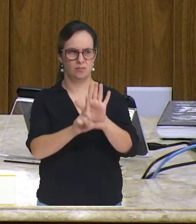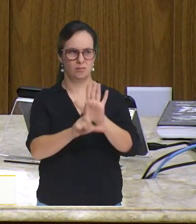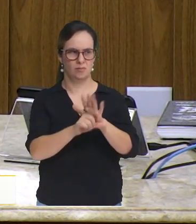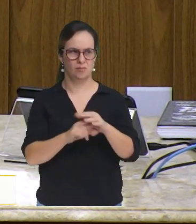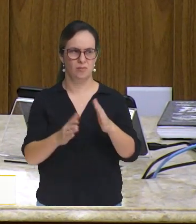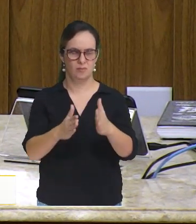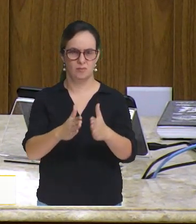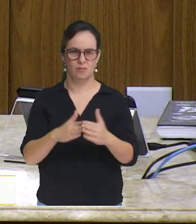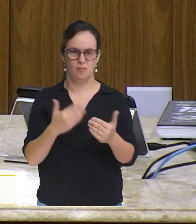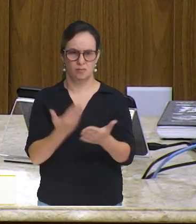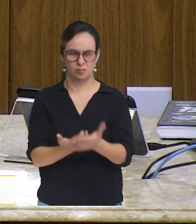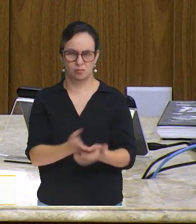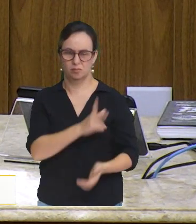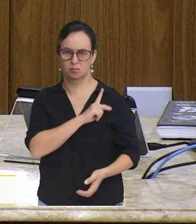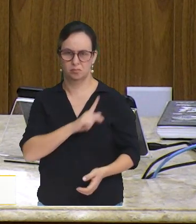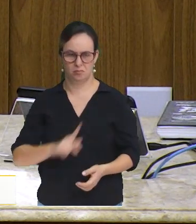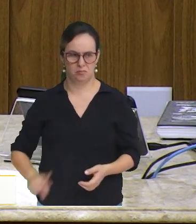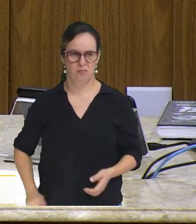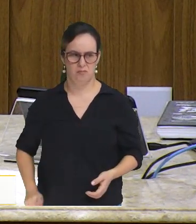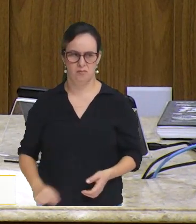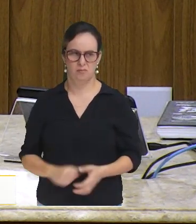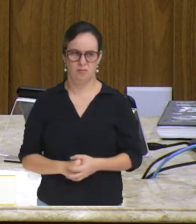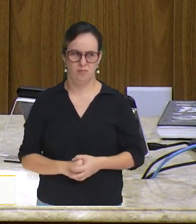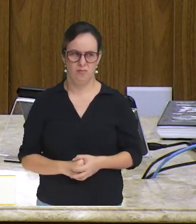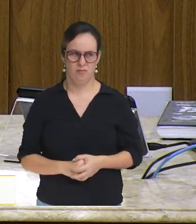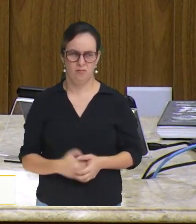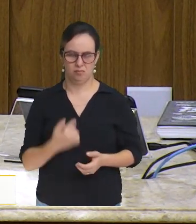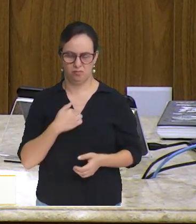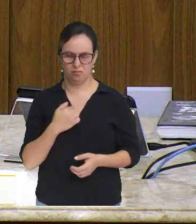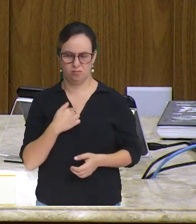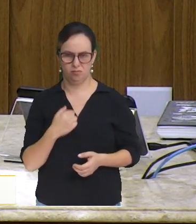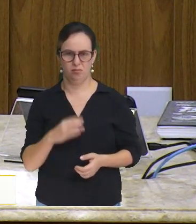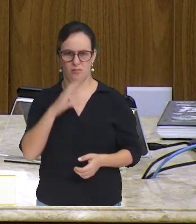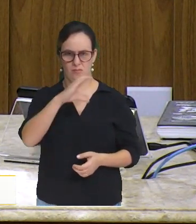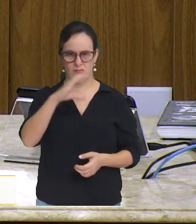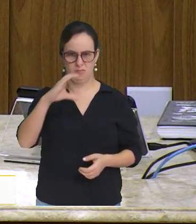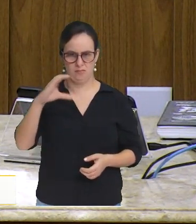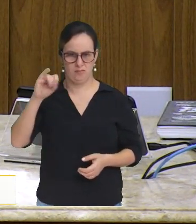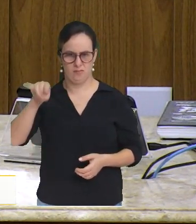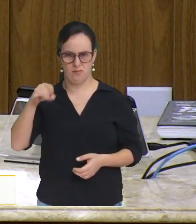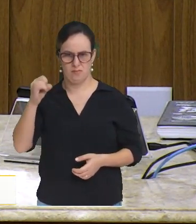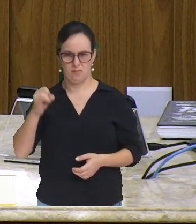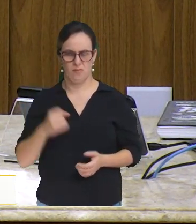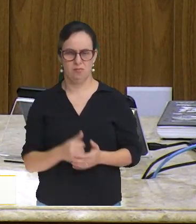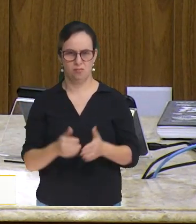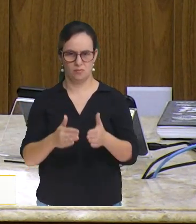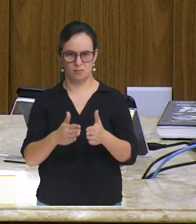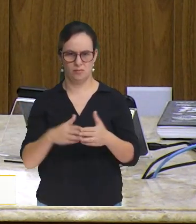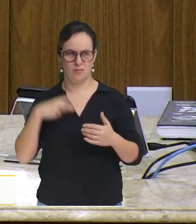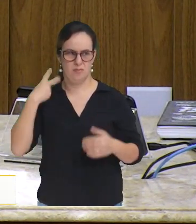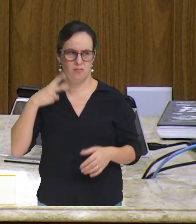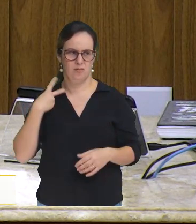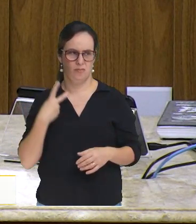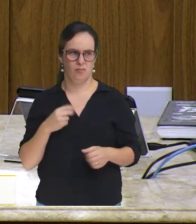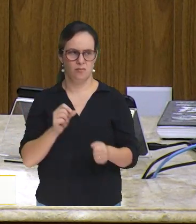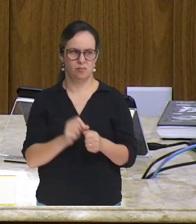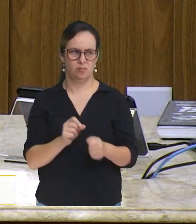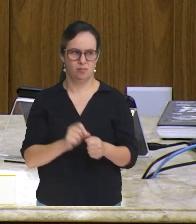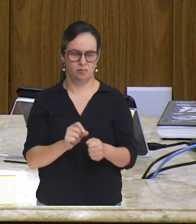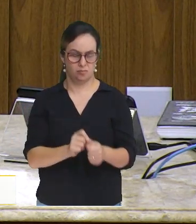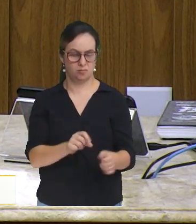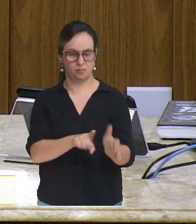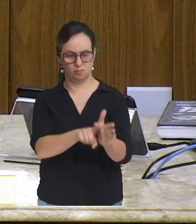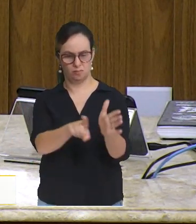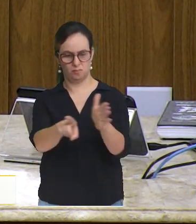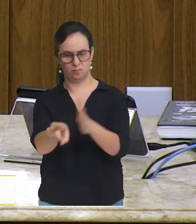de Constituição e Justiça. E na condição de presidente da Comissão de Constituição e Justiça, eu encaminhei a solicitação dos vereadores que me questionaram, que questionaram